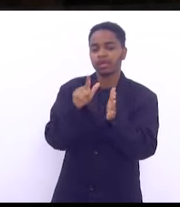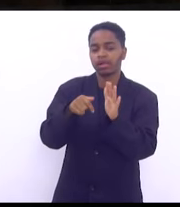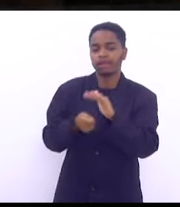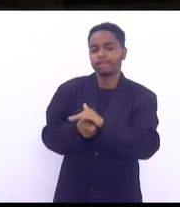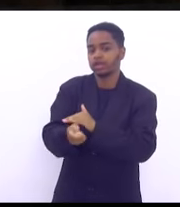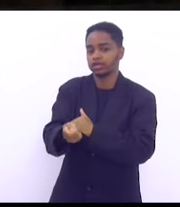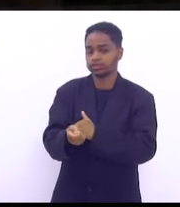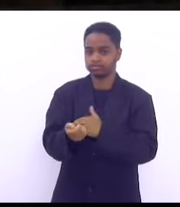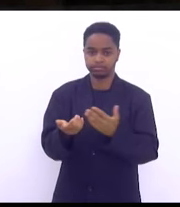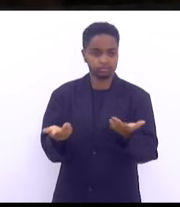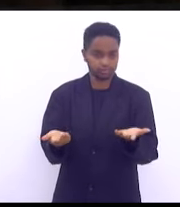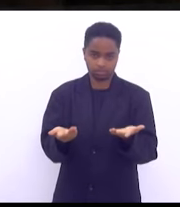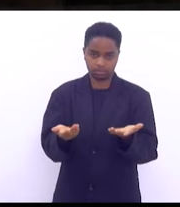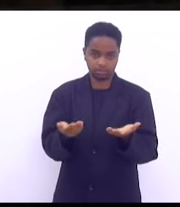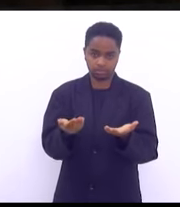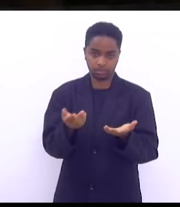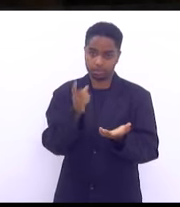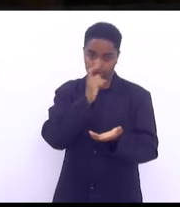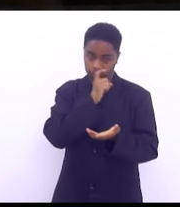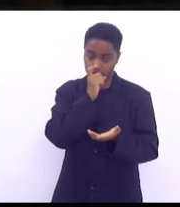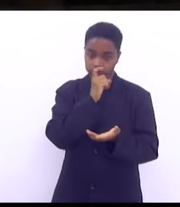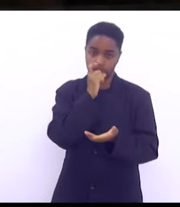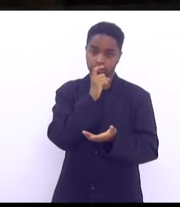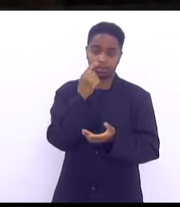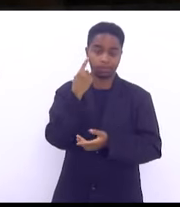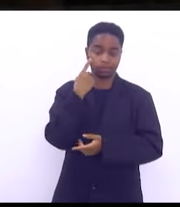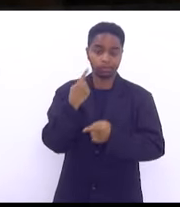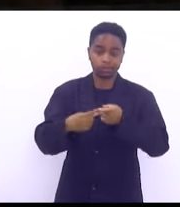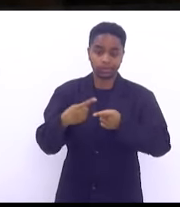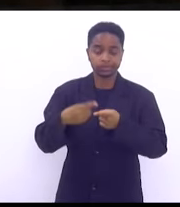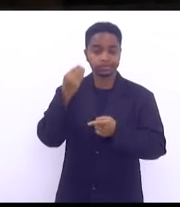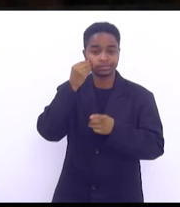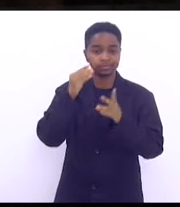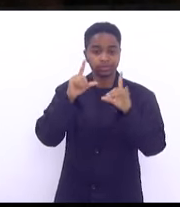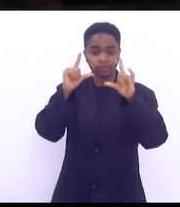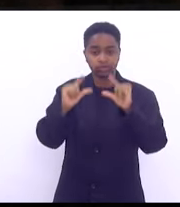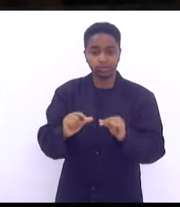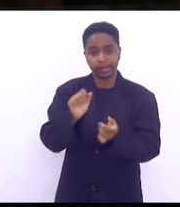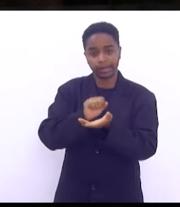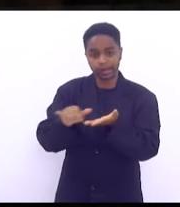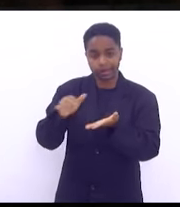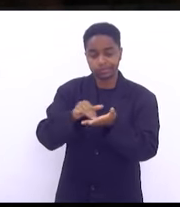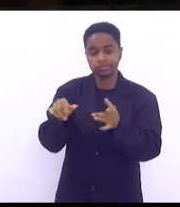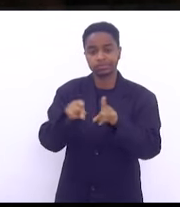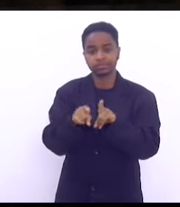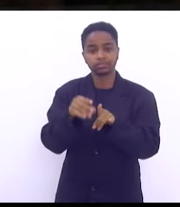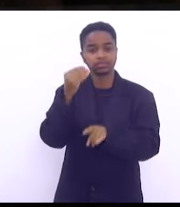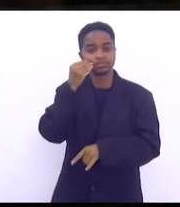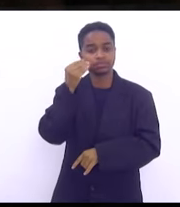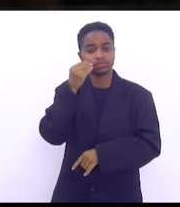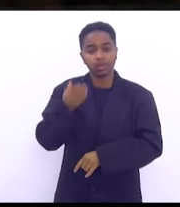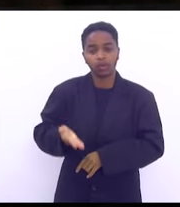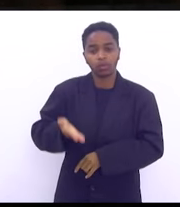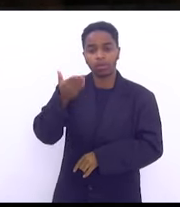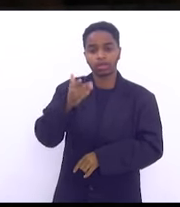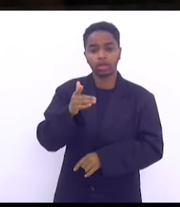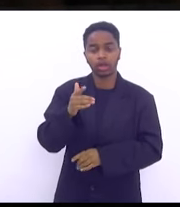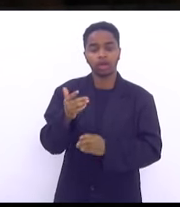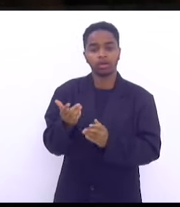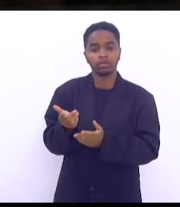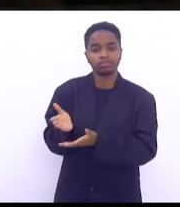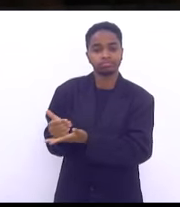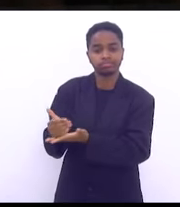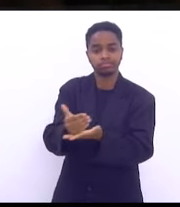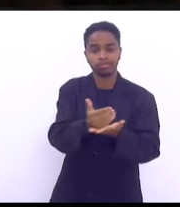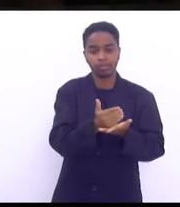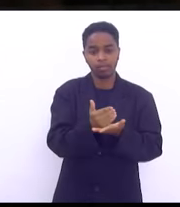Num baburla total, para diminuir as suas despesas e tentar maximizar os lucros. em